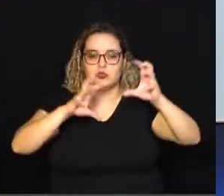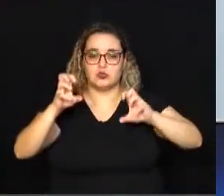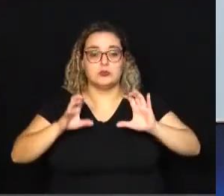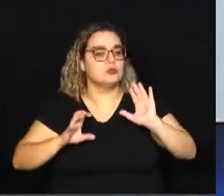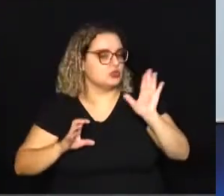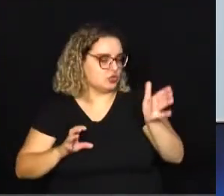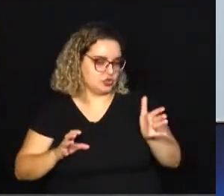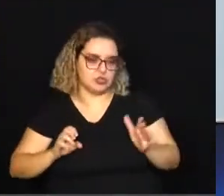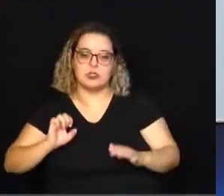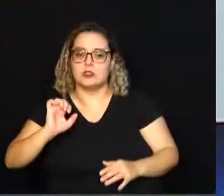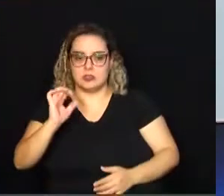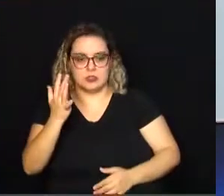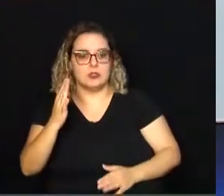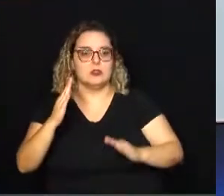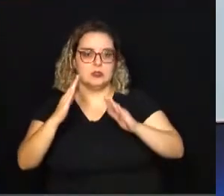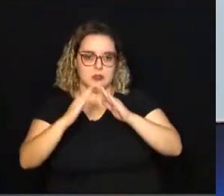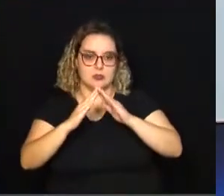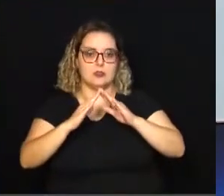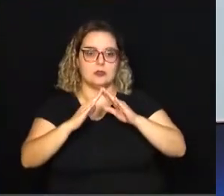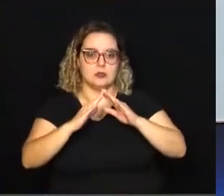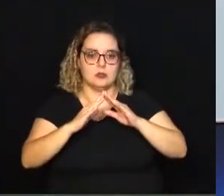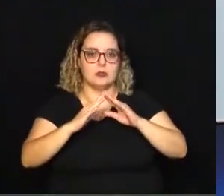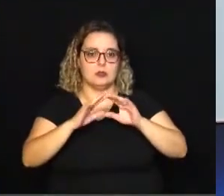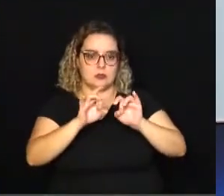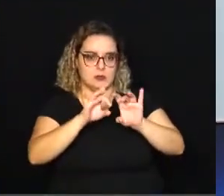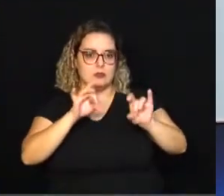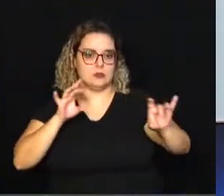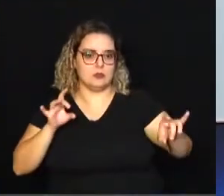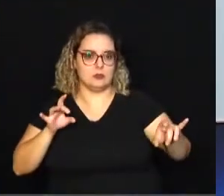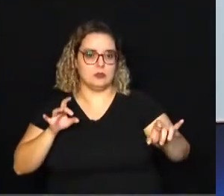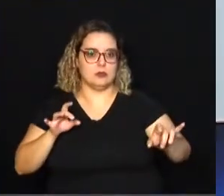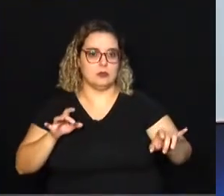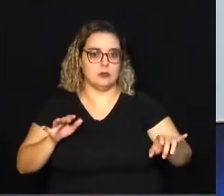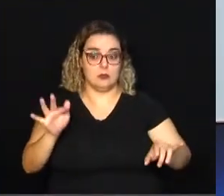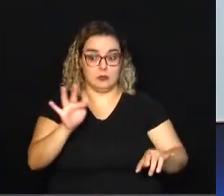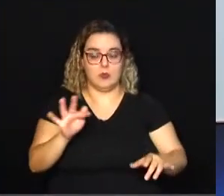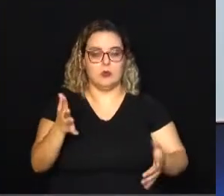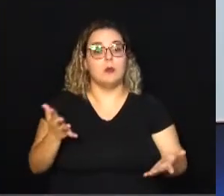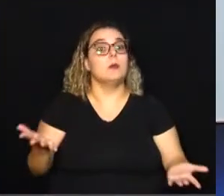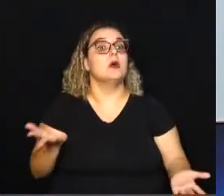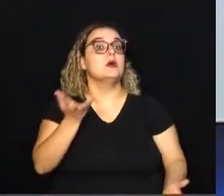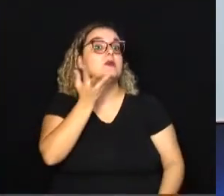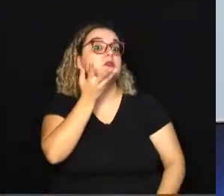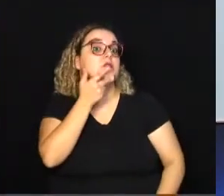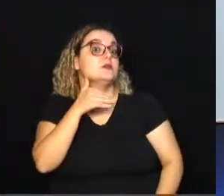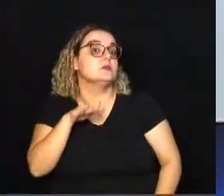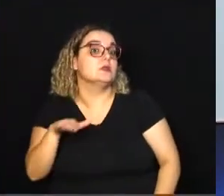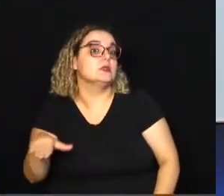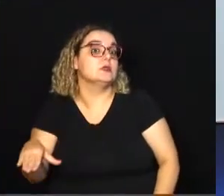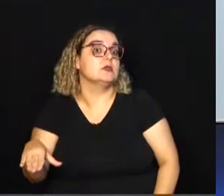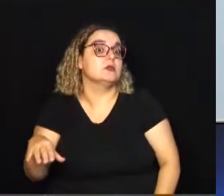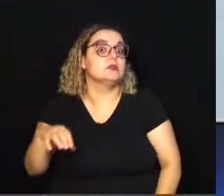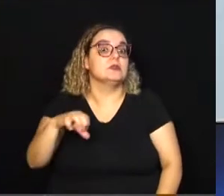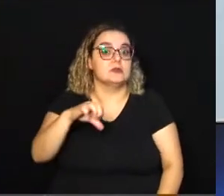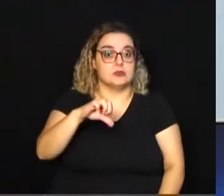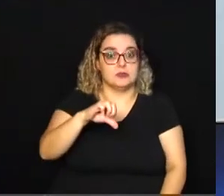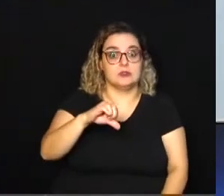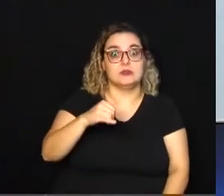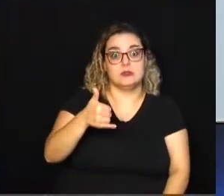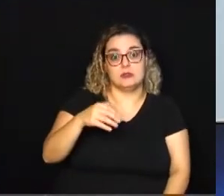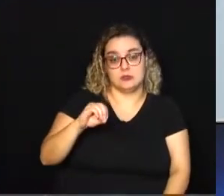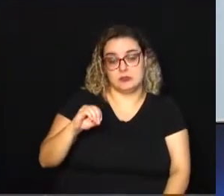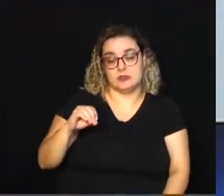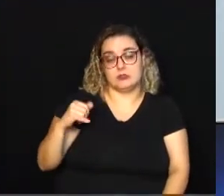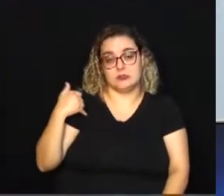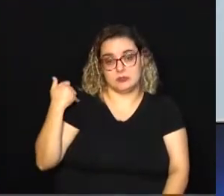existe, já tem universidade conceituada com ensino à distância, mas para uma criança de 9, 10 anos, essa discussão, eu acho que agora em 2021, ela